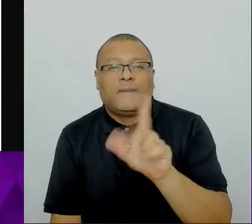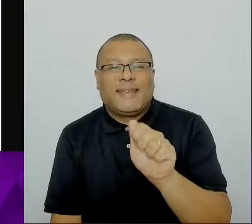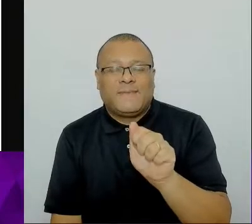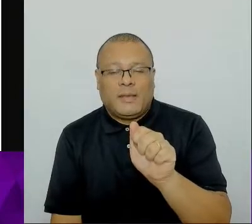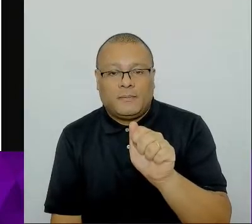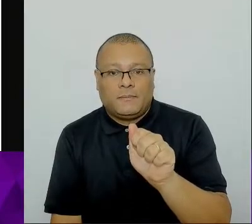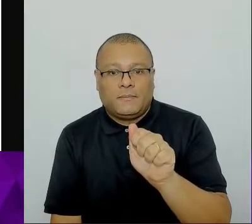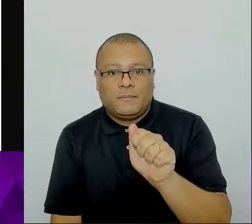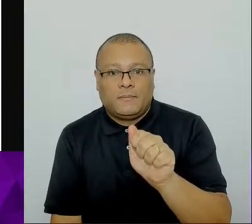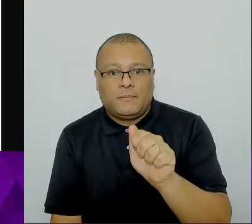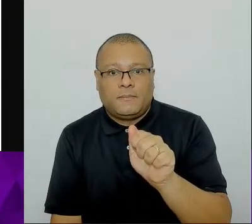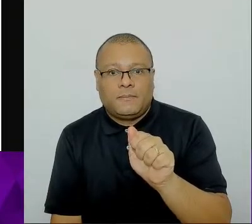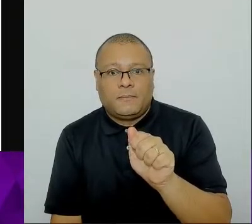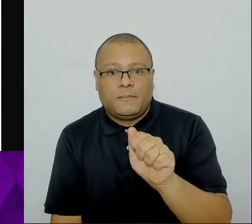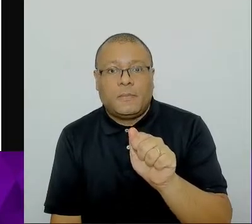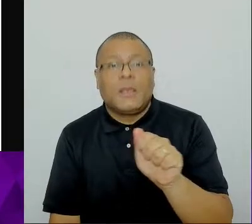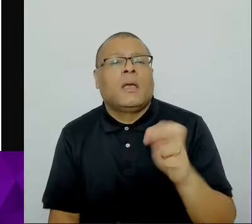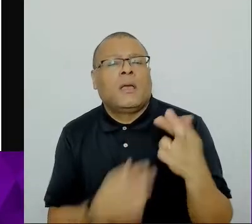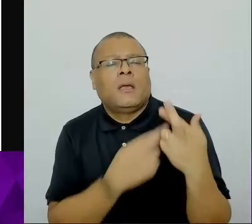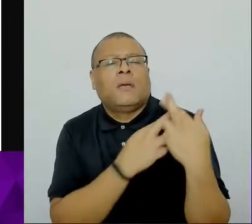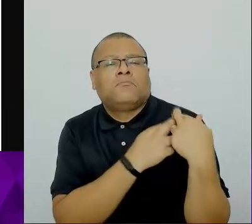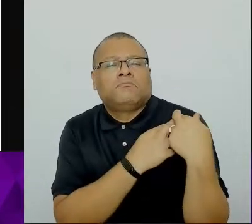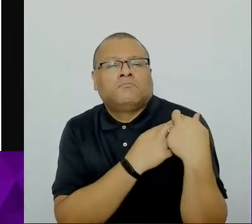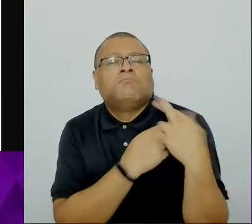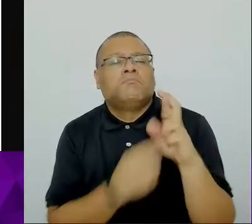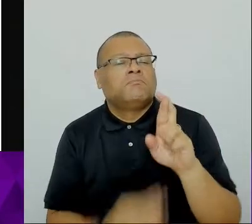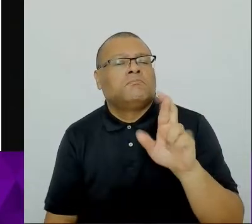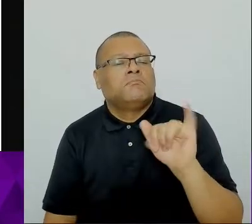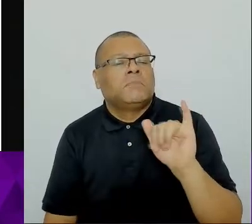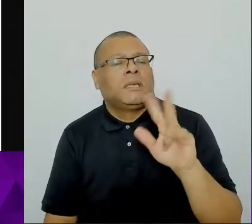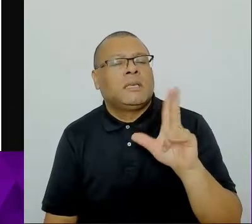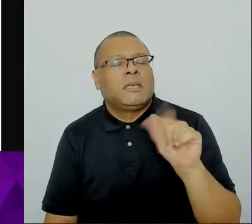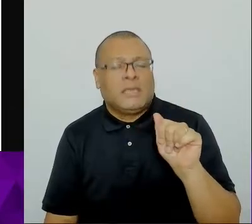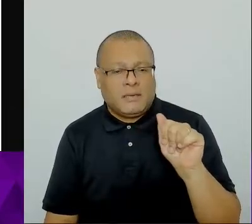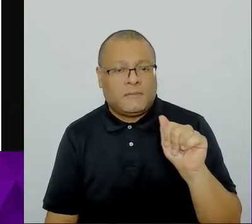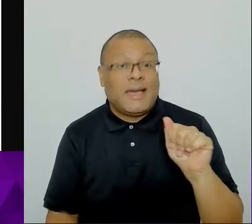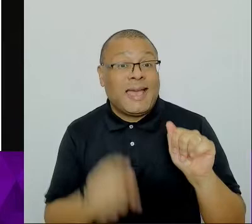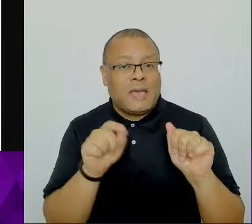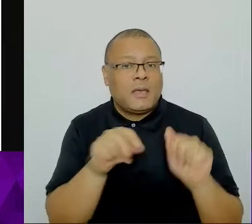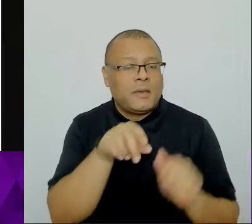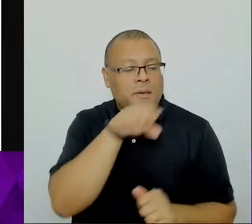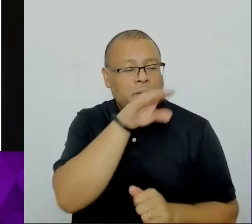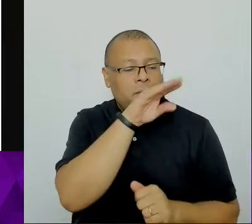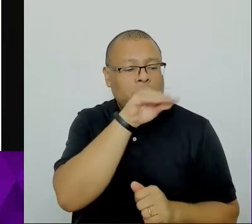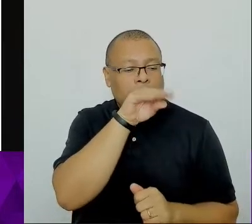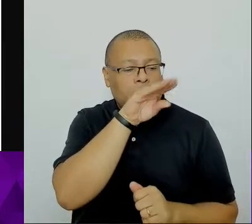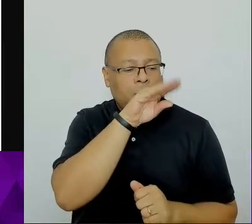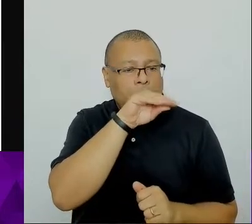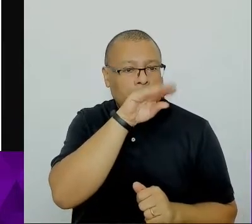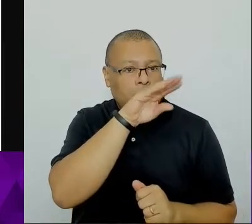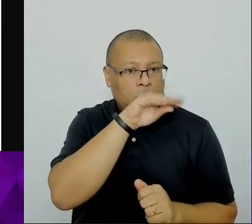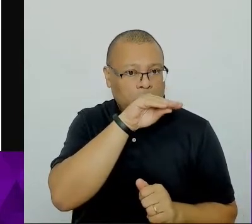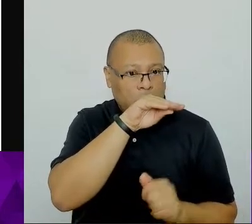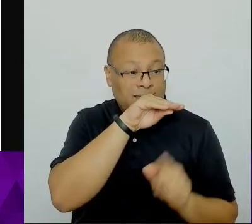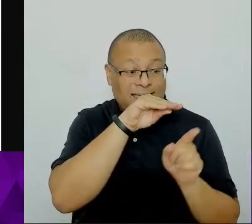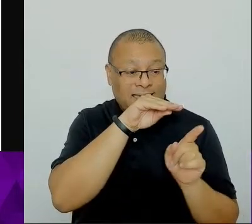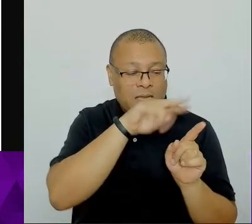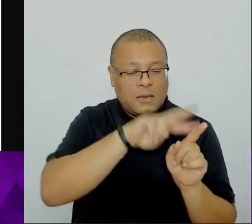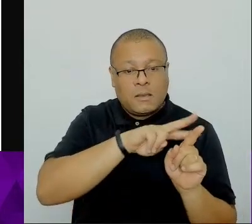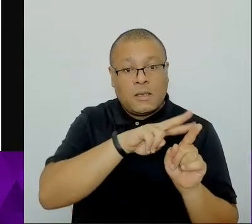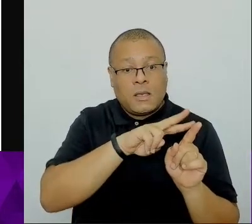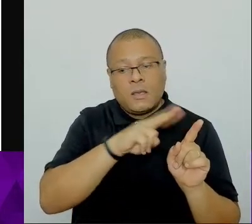aí o papel do Riva é fazer a parte de speech recognition, né, o deploy dessas soluções